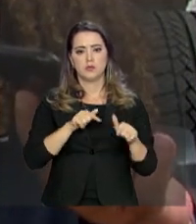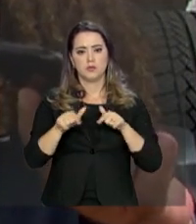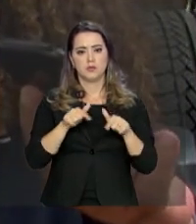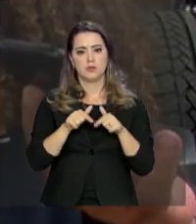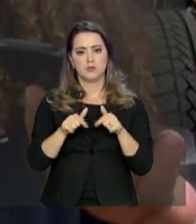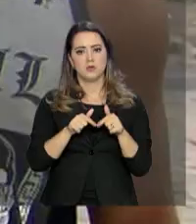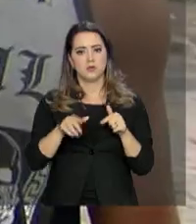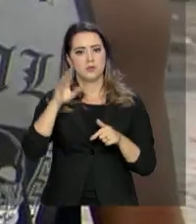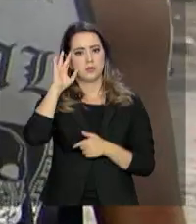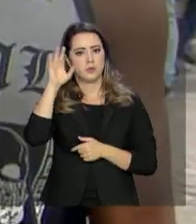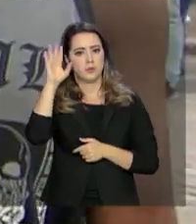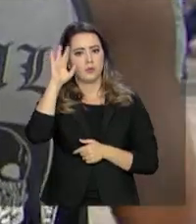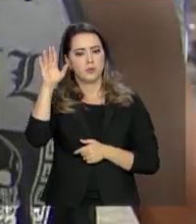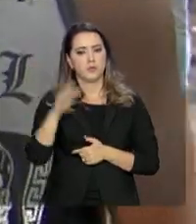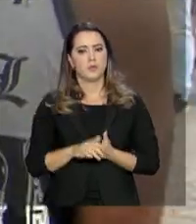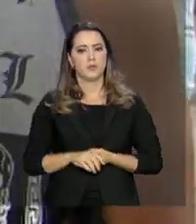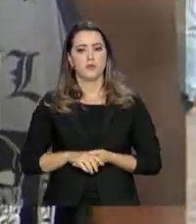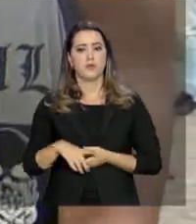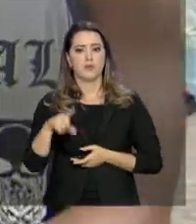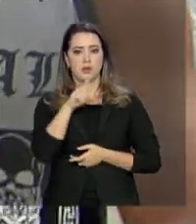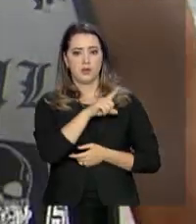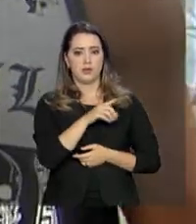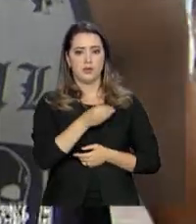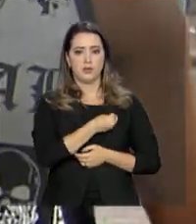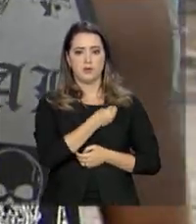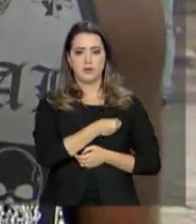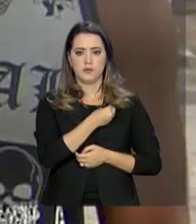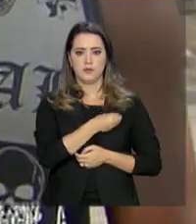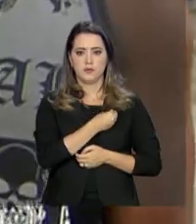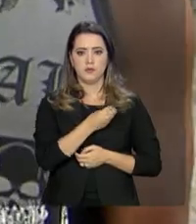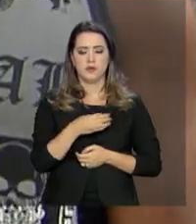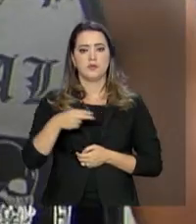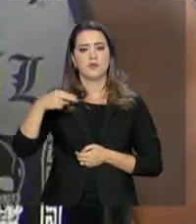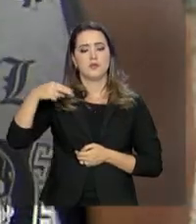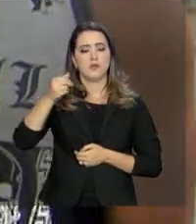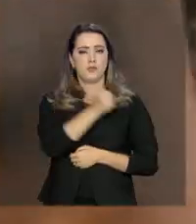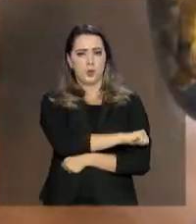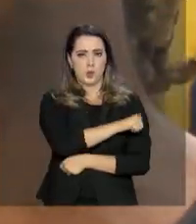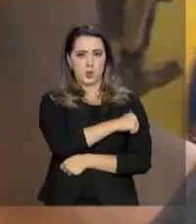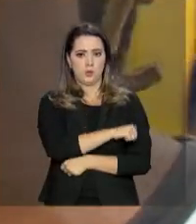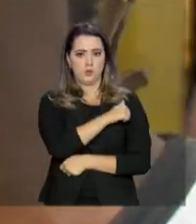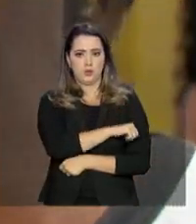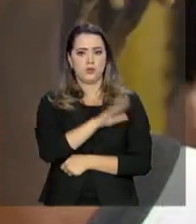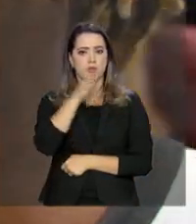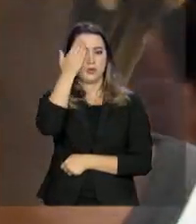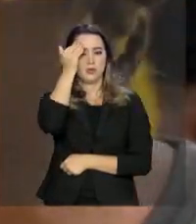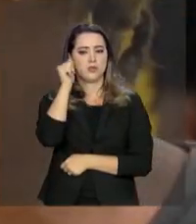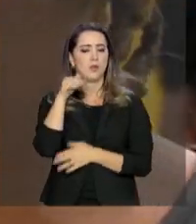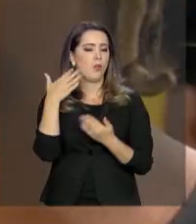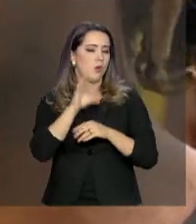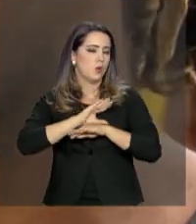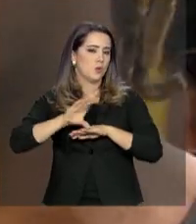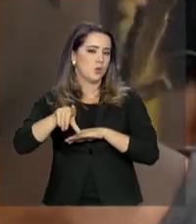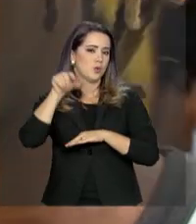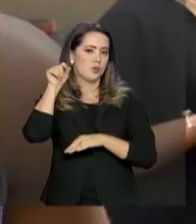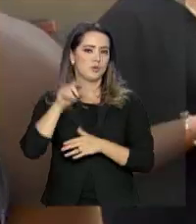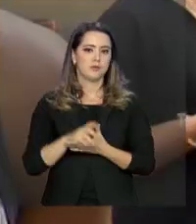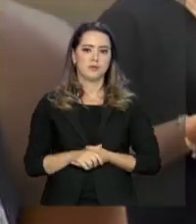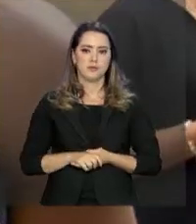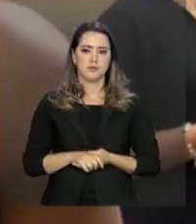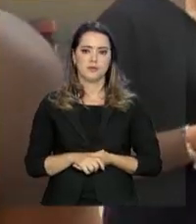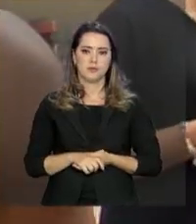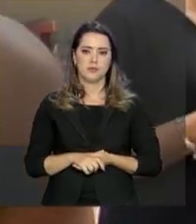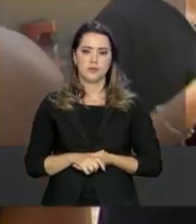atividades criativas. William, que mora em Manguinhos, zona norte do Rio de Janeiro, já sabe o curso que vai escolher.